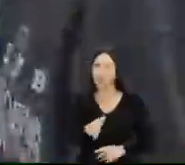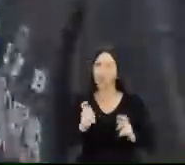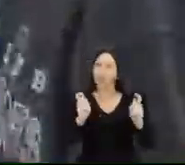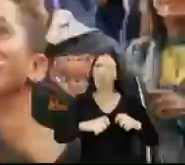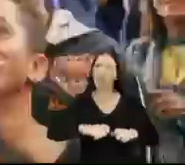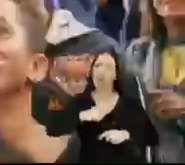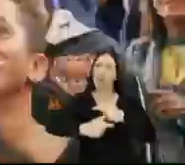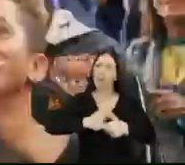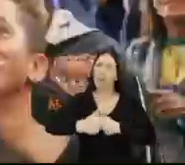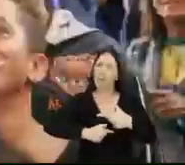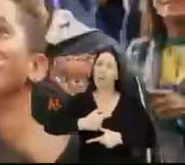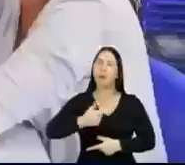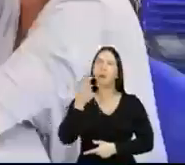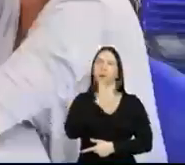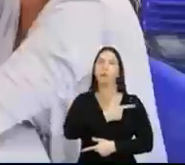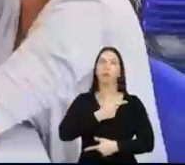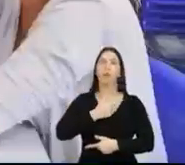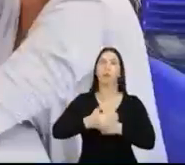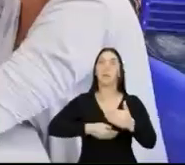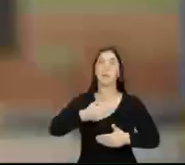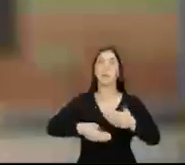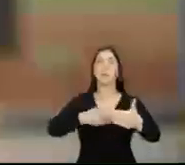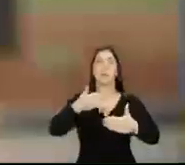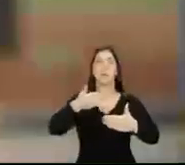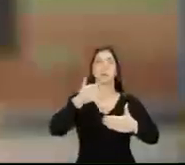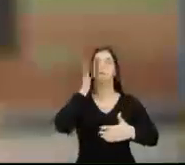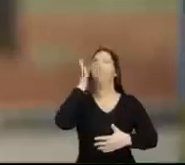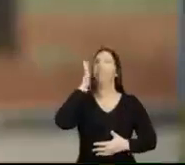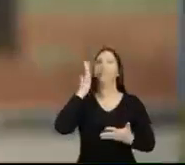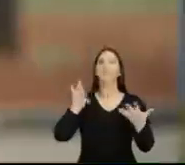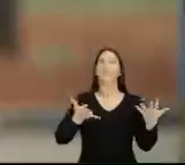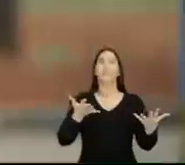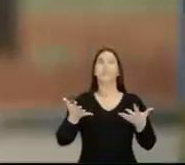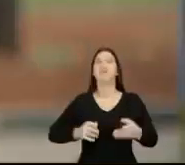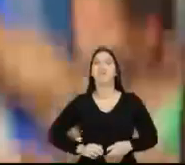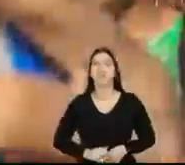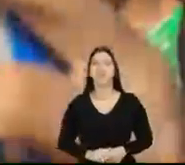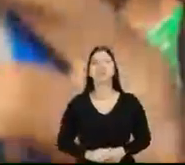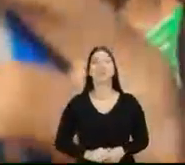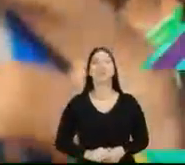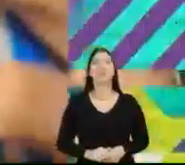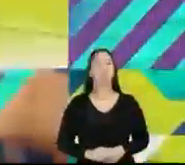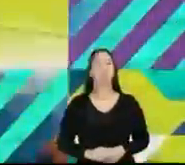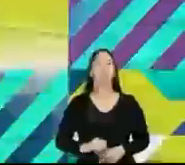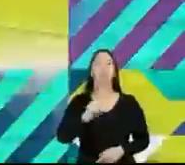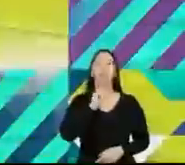frente. Eu acredito que assim ele consegue ir muito mais longe do que a gente pode imaginar.